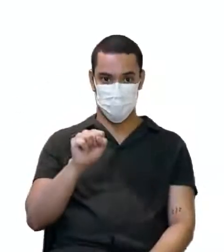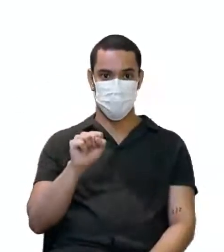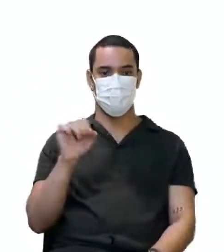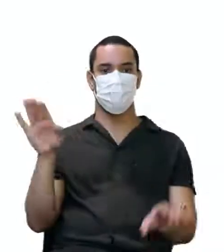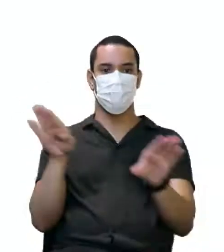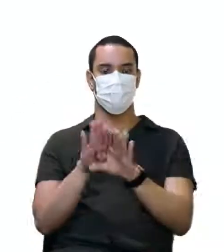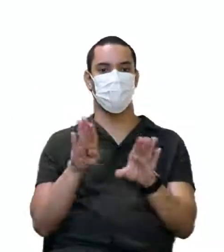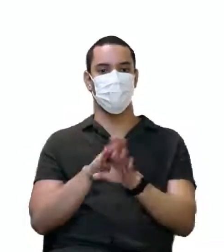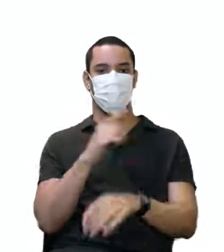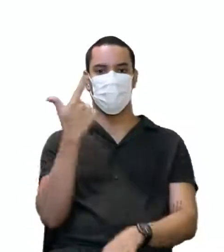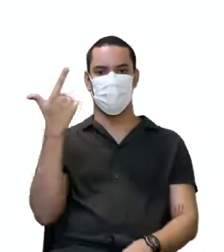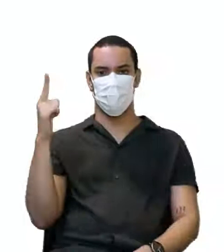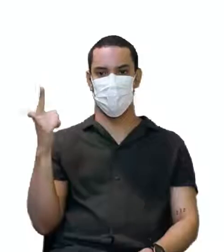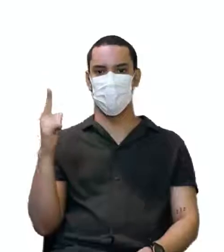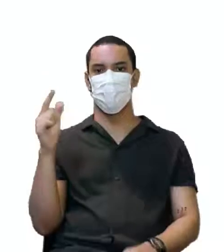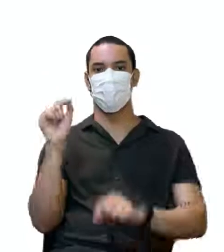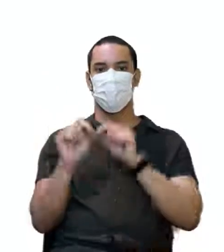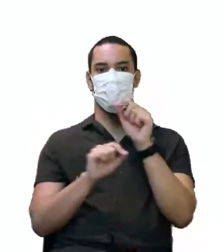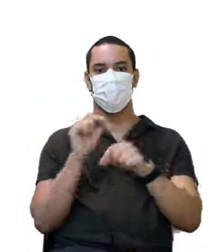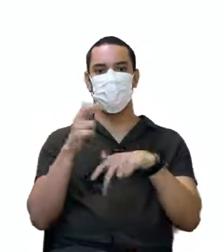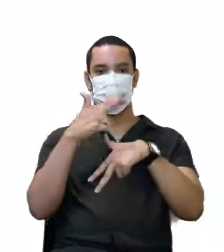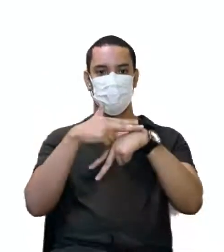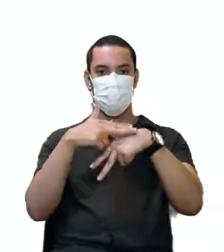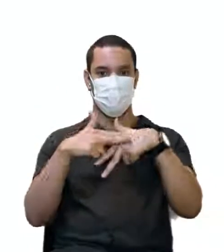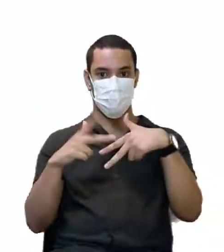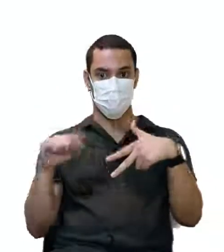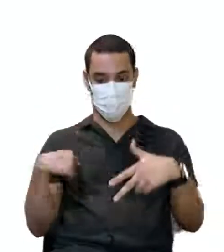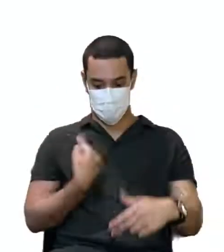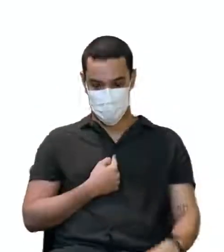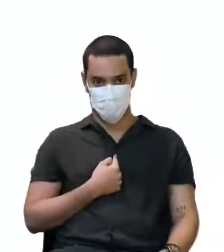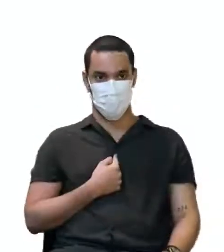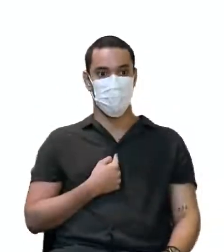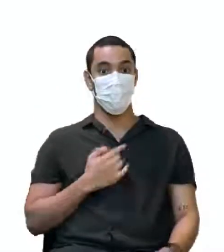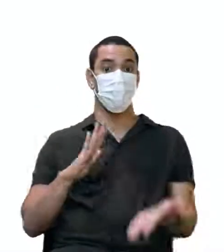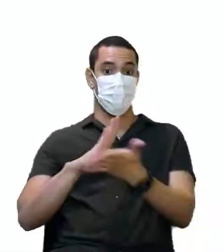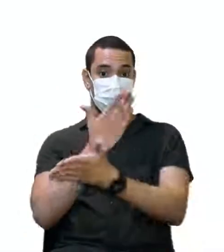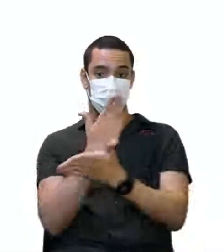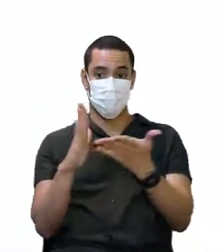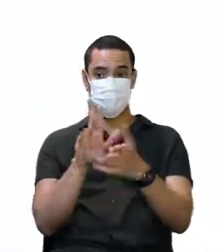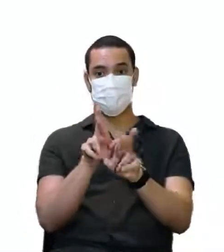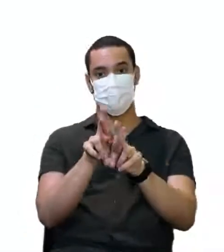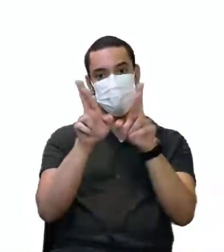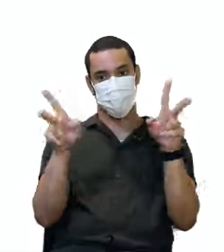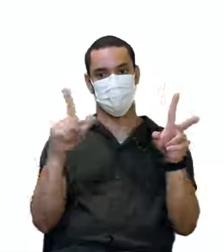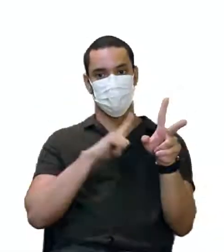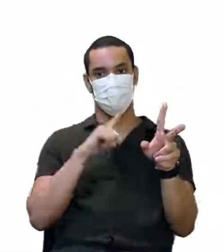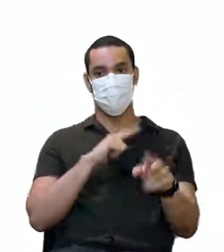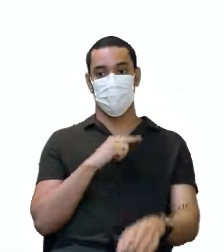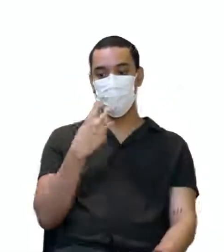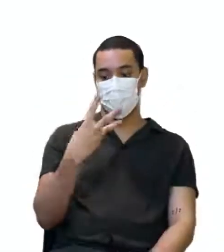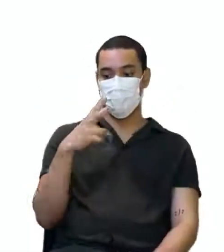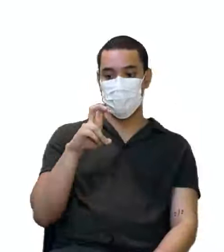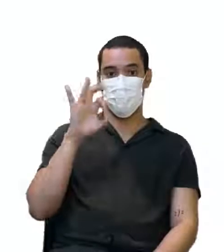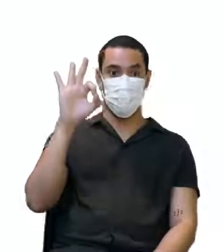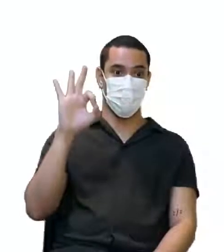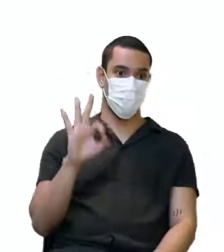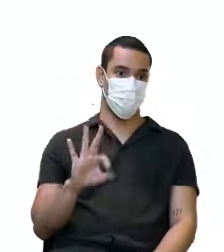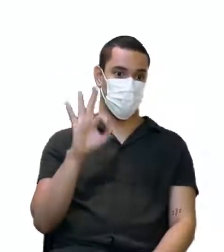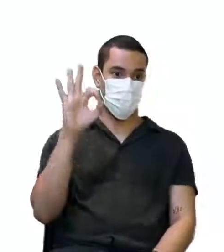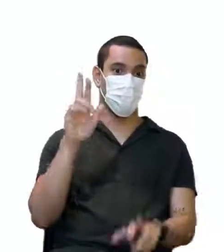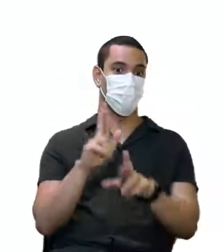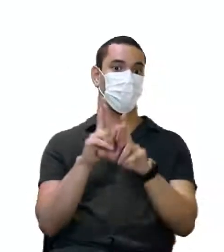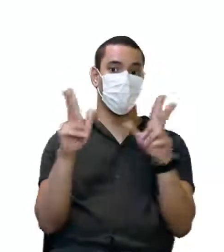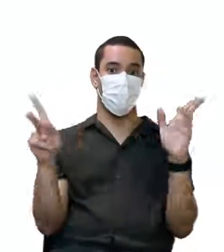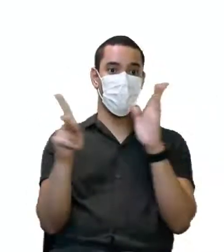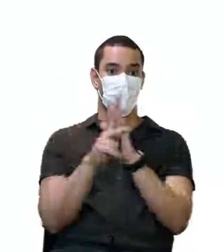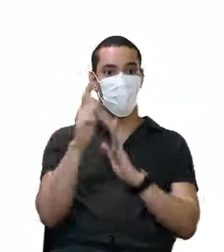outro gênero de hominídeo, que é o nosso. Em alguns casos, essa diferença chegava a 35%, né? De